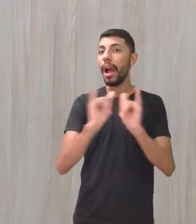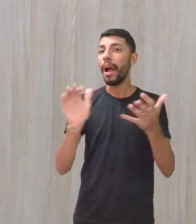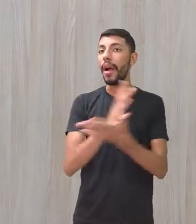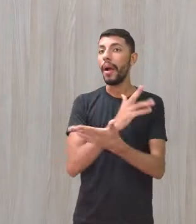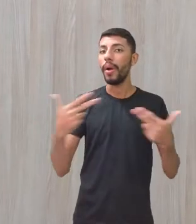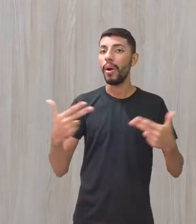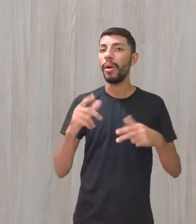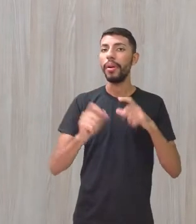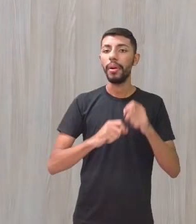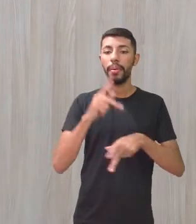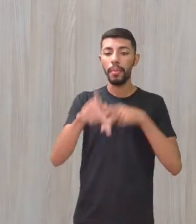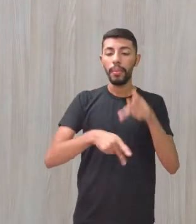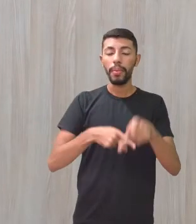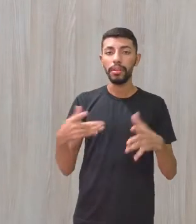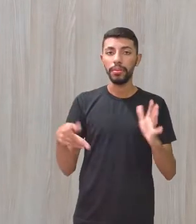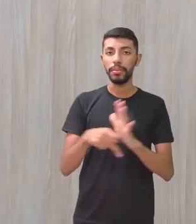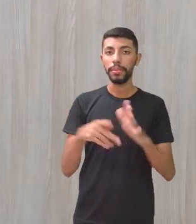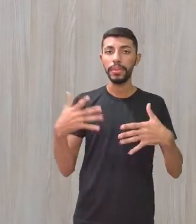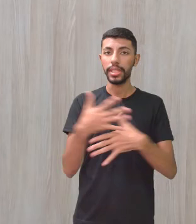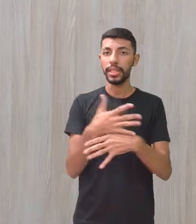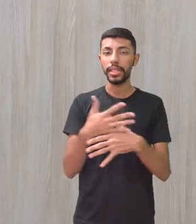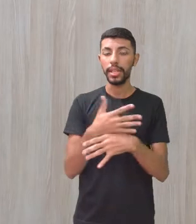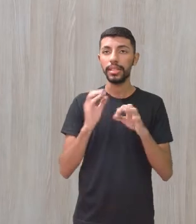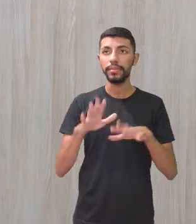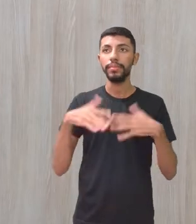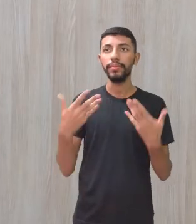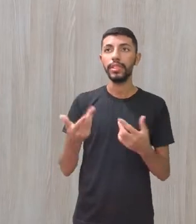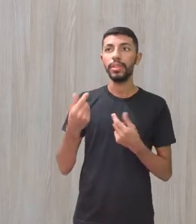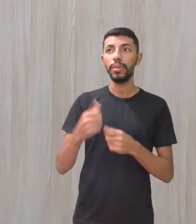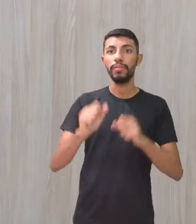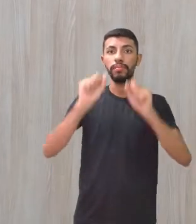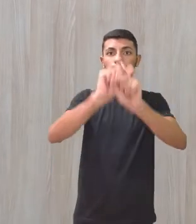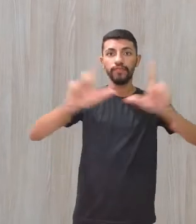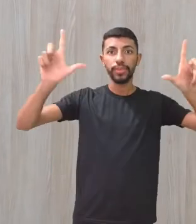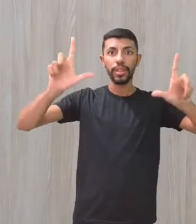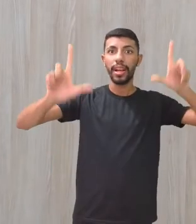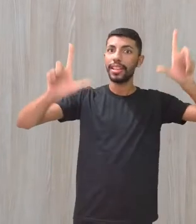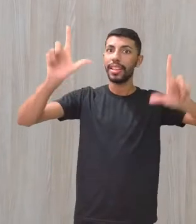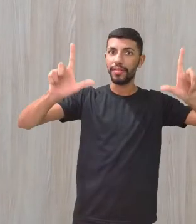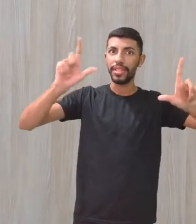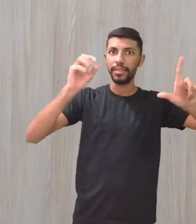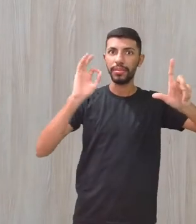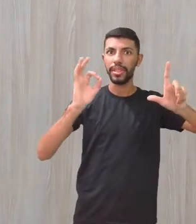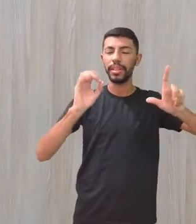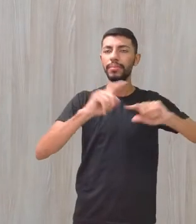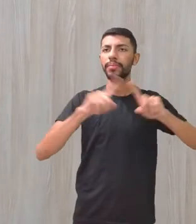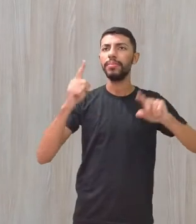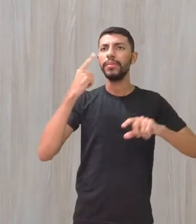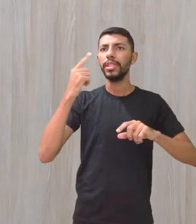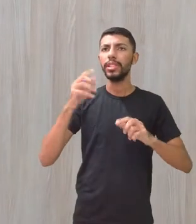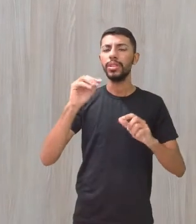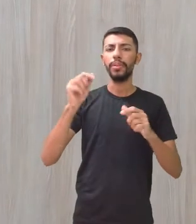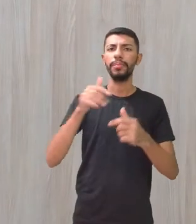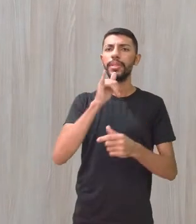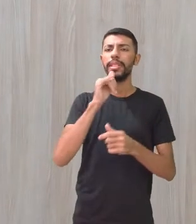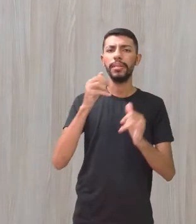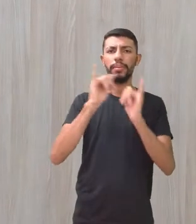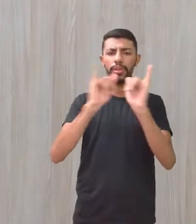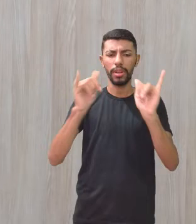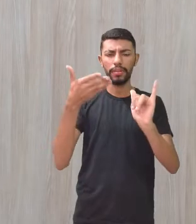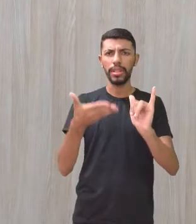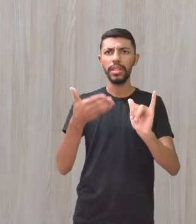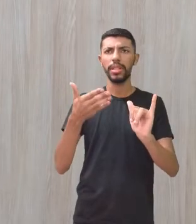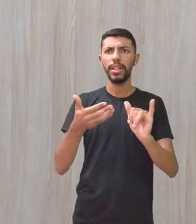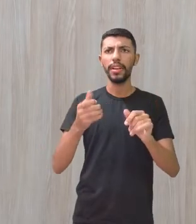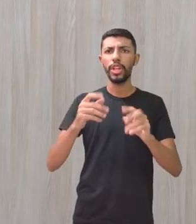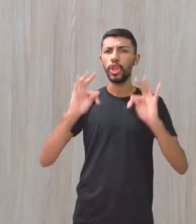população de uma determinada cidade, e aí eu coloco isso na TV. Mas será que esse anúncio, esse informativo vai chegar em todo